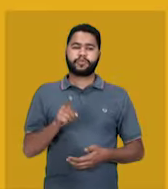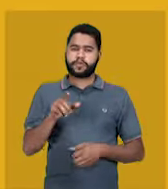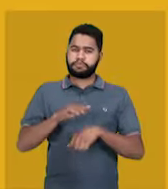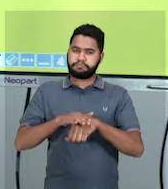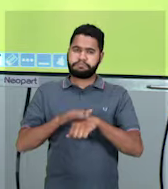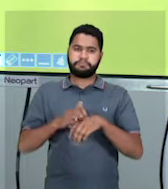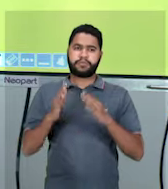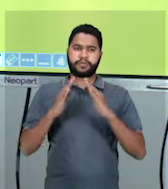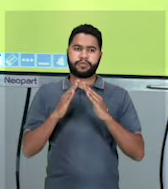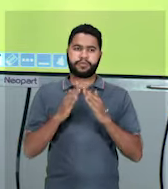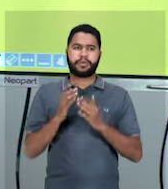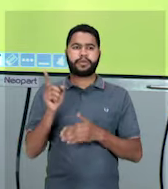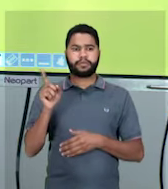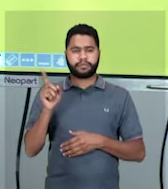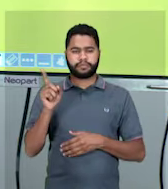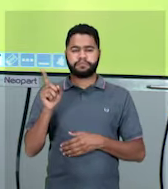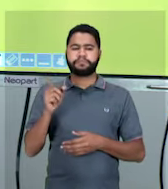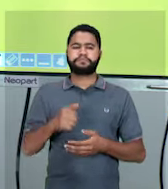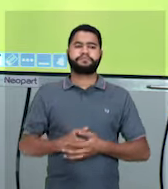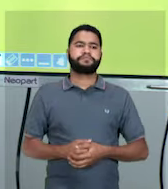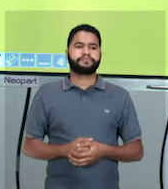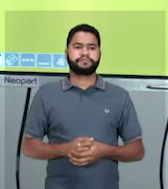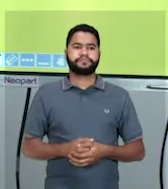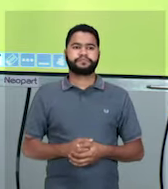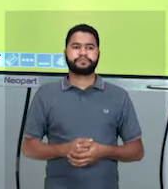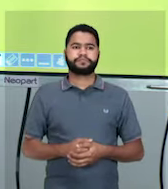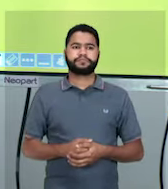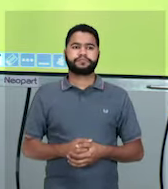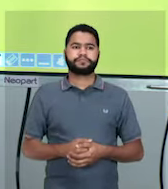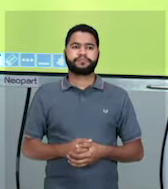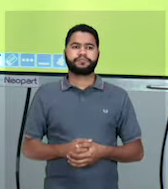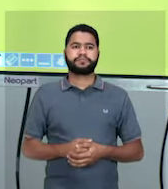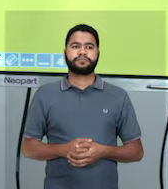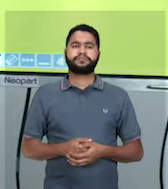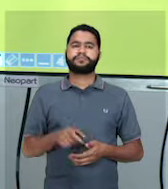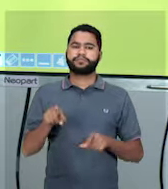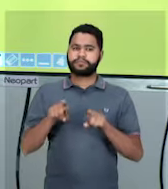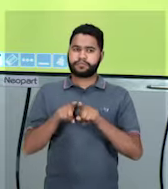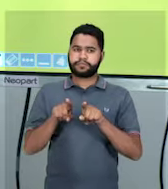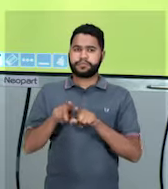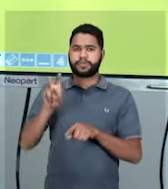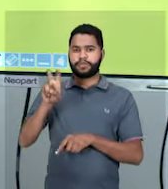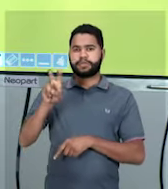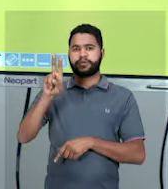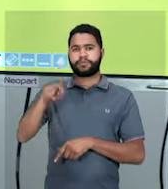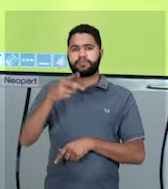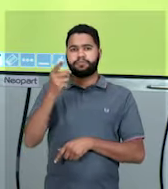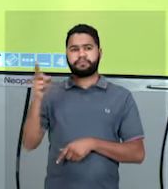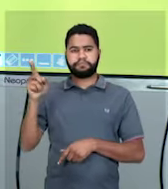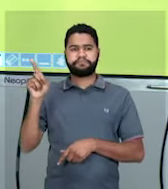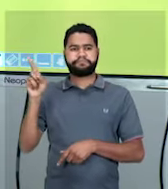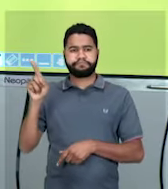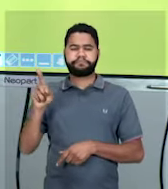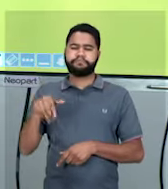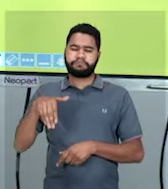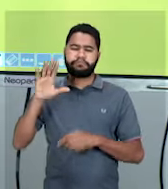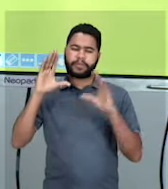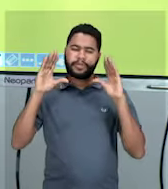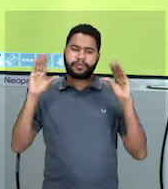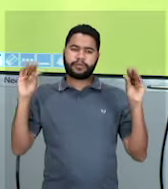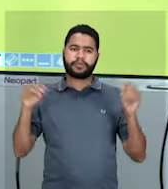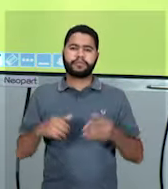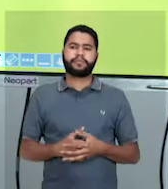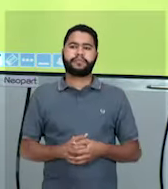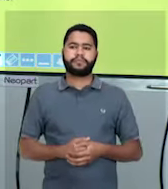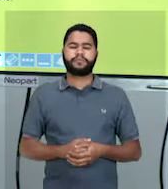fazer. π sobre 15. 5π, essa aqui também é mais tranquila.